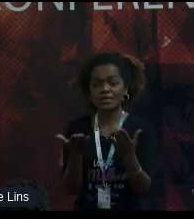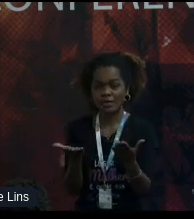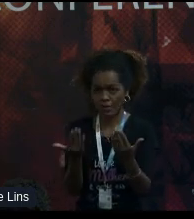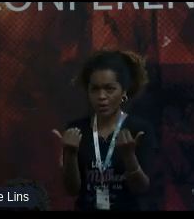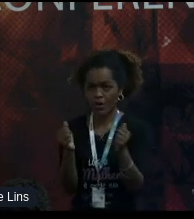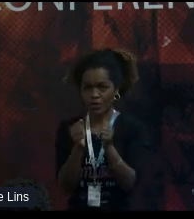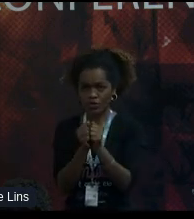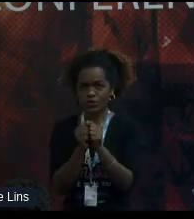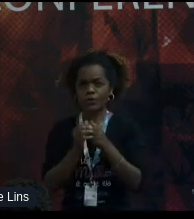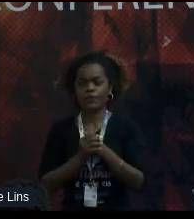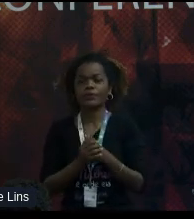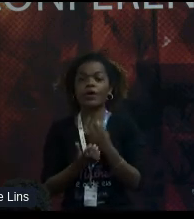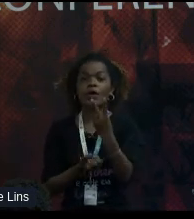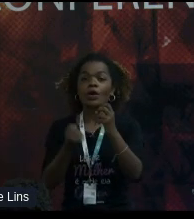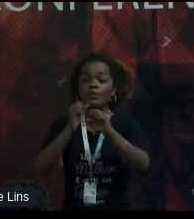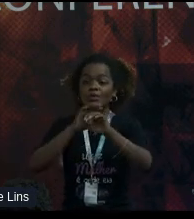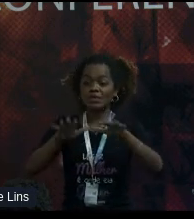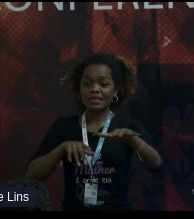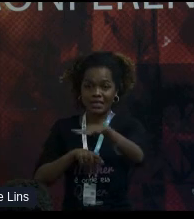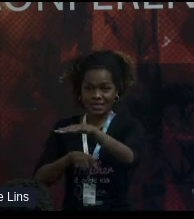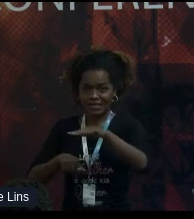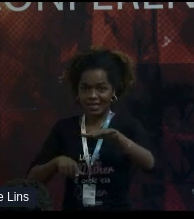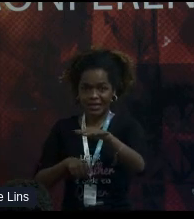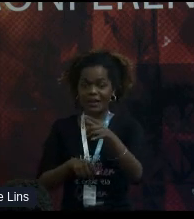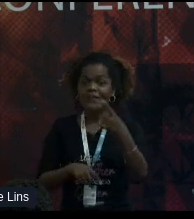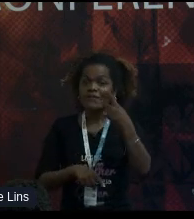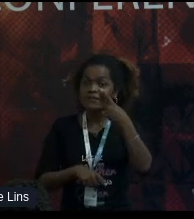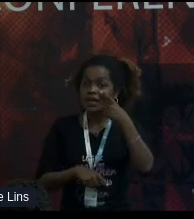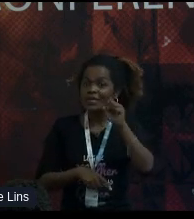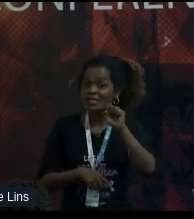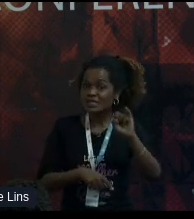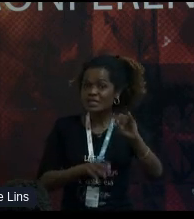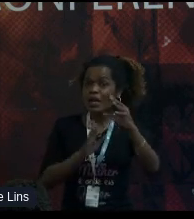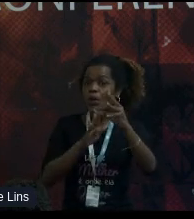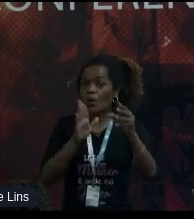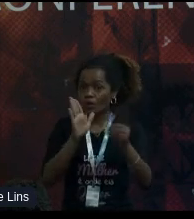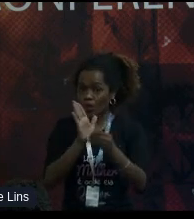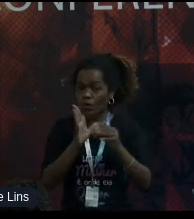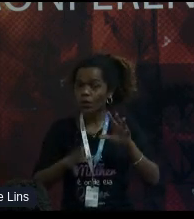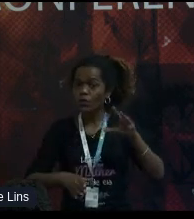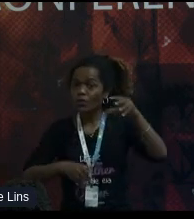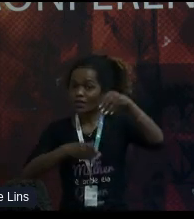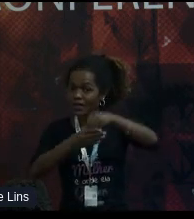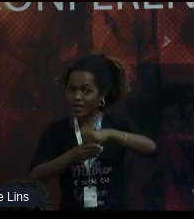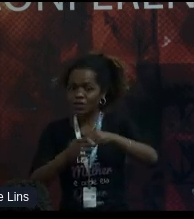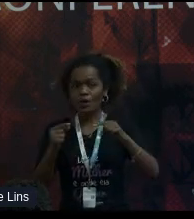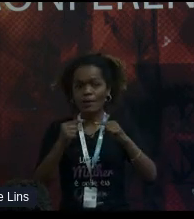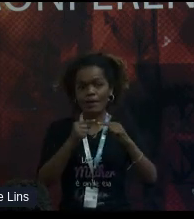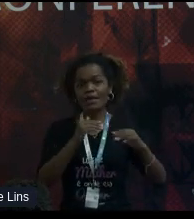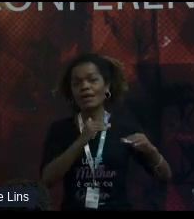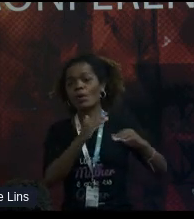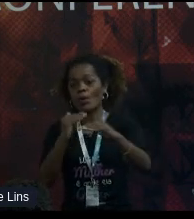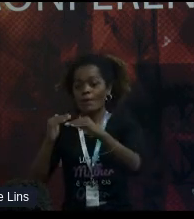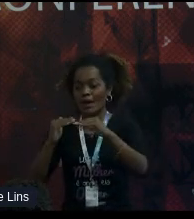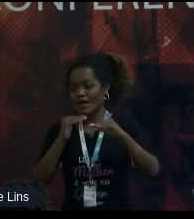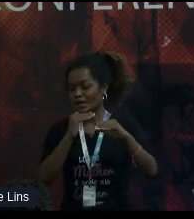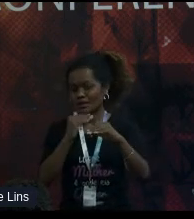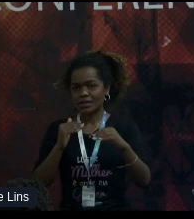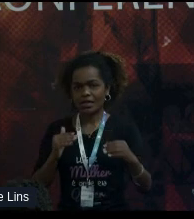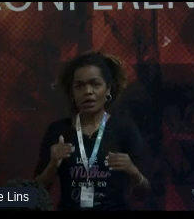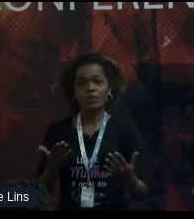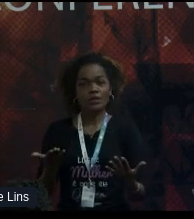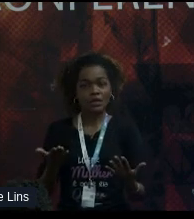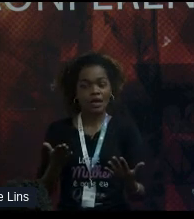designers, certifique-se que o conteúdo textual esteja ali dentro dos padrões recomendados pela WCAG, né?